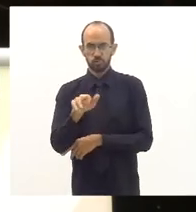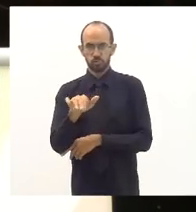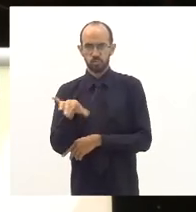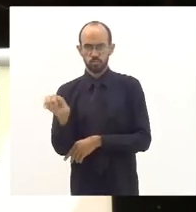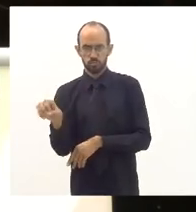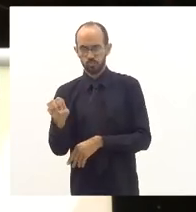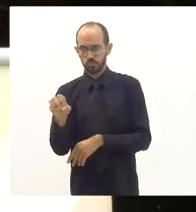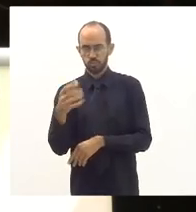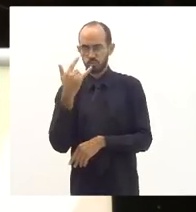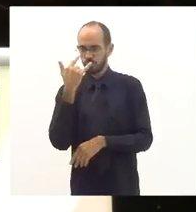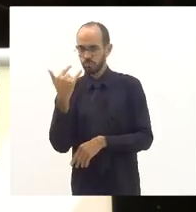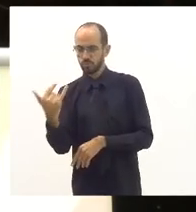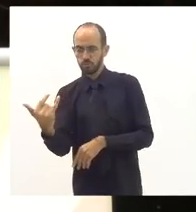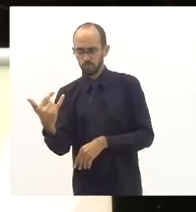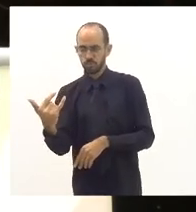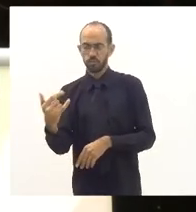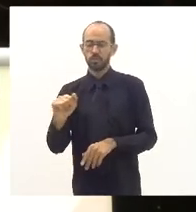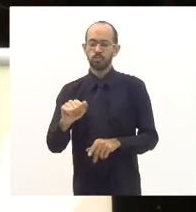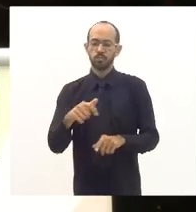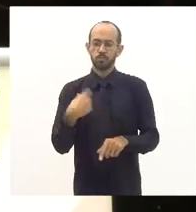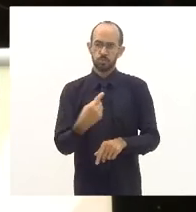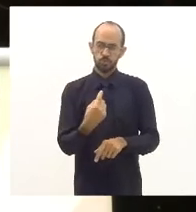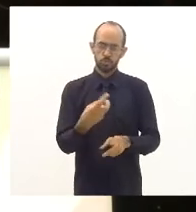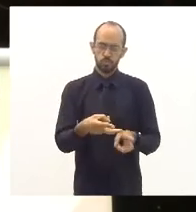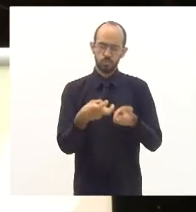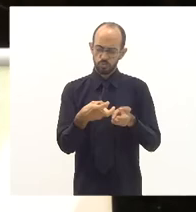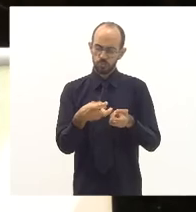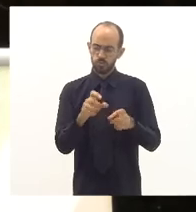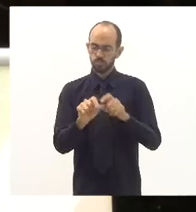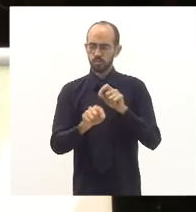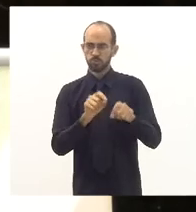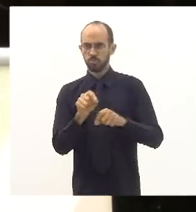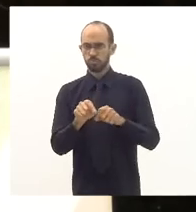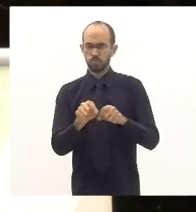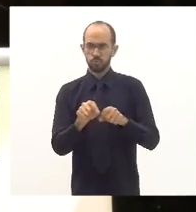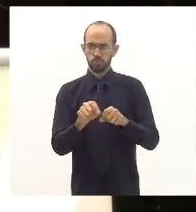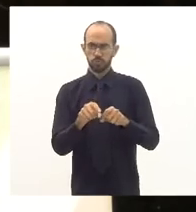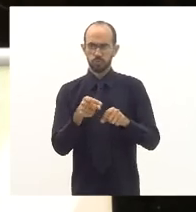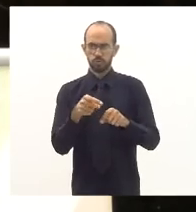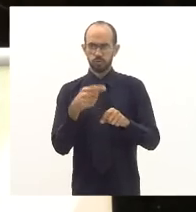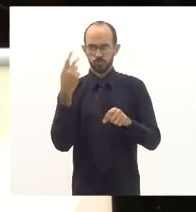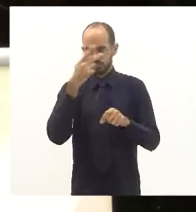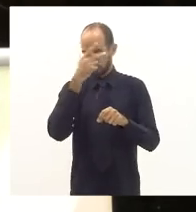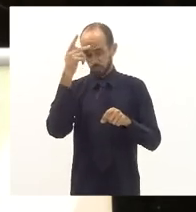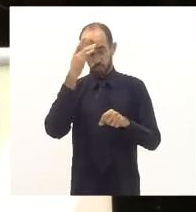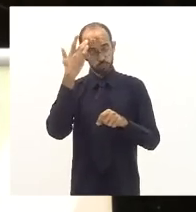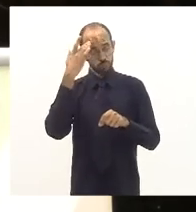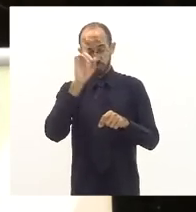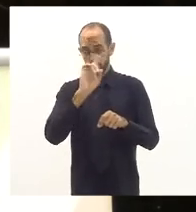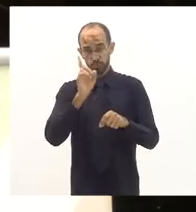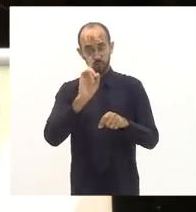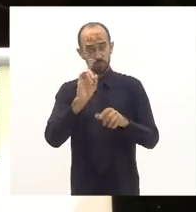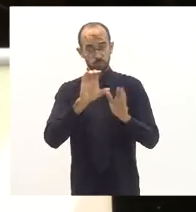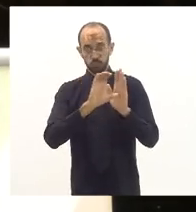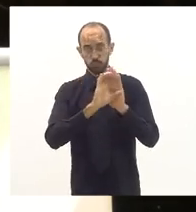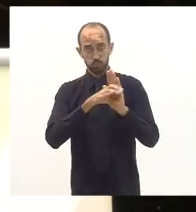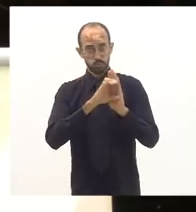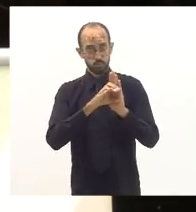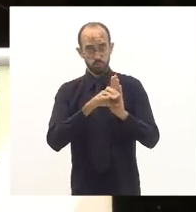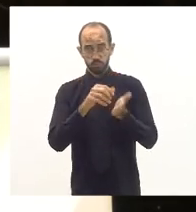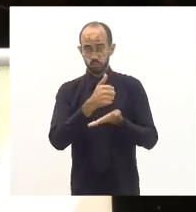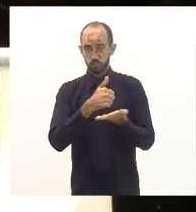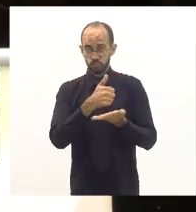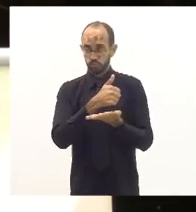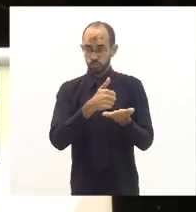orientação sexual. Ali nós já podemos ter uma percepção que as pessoas desconhecem conceitos básicos, não